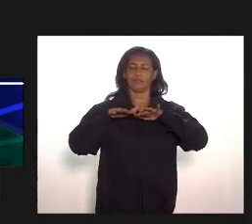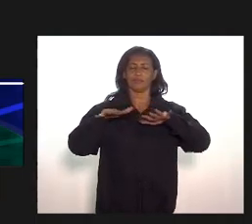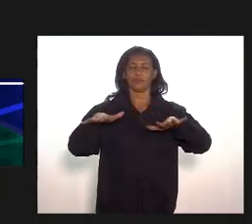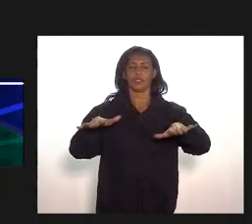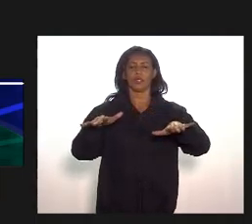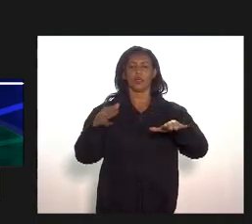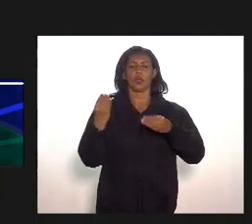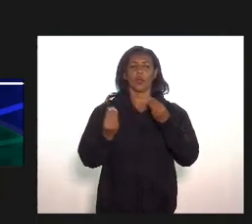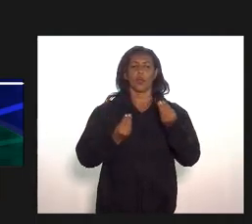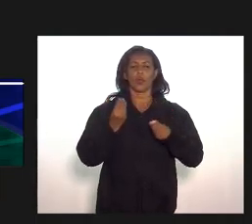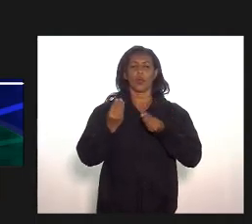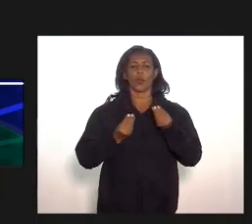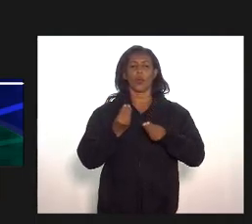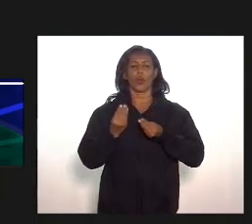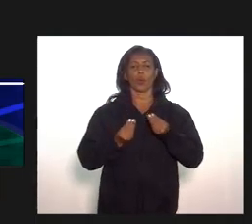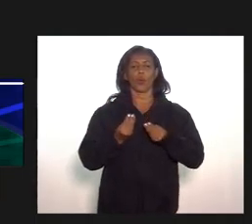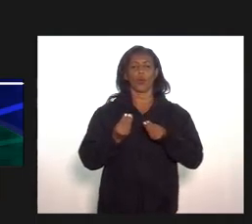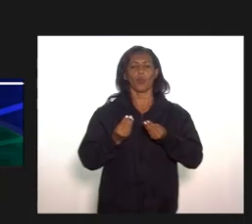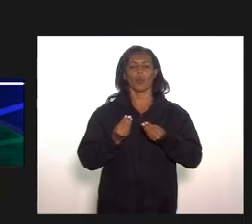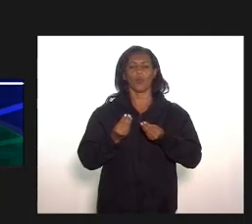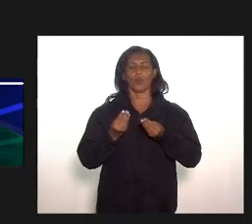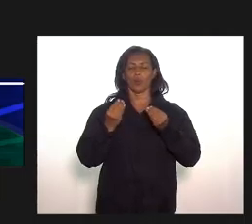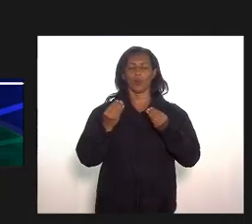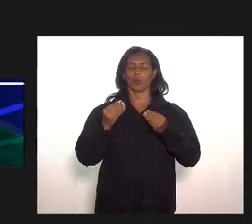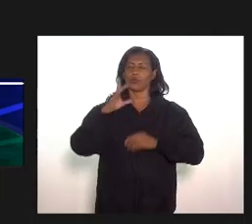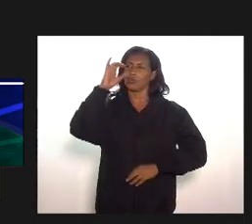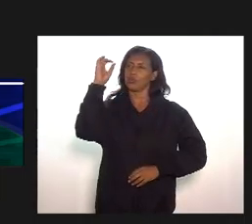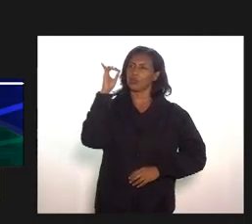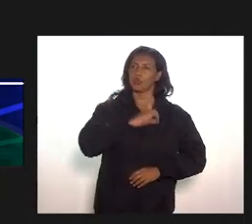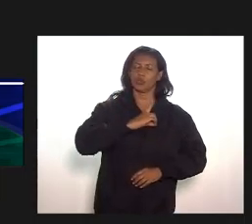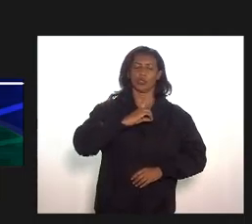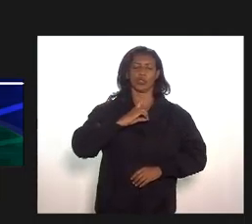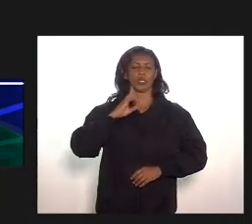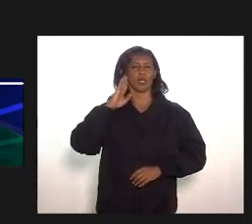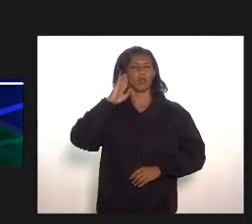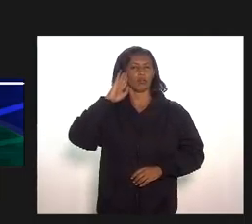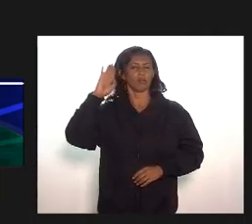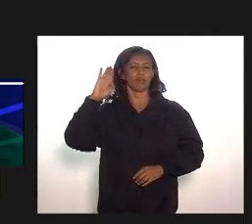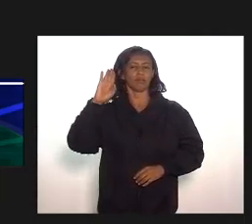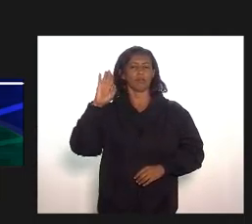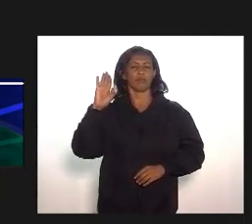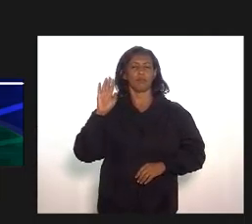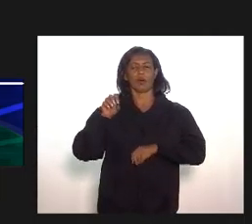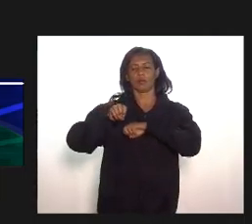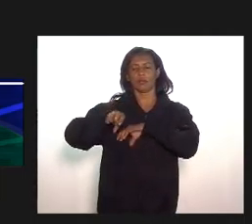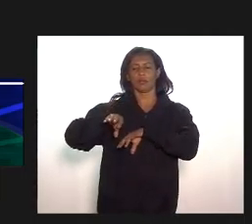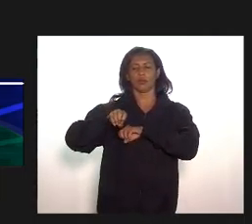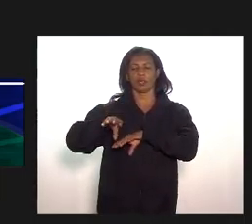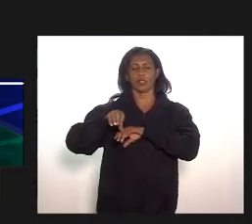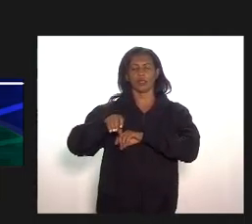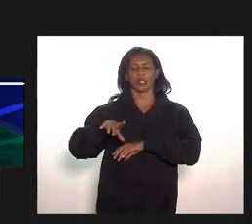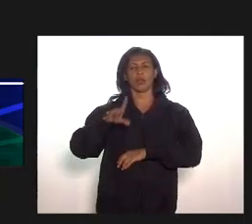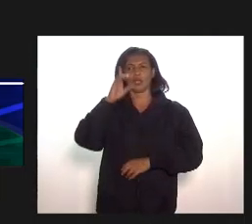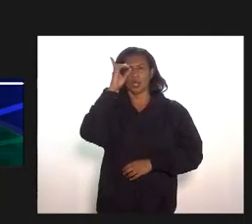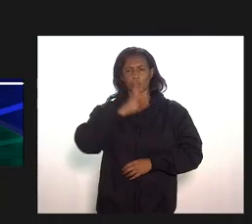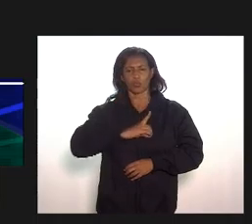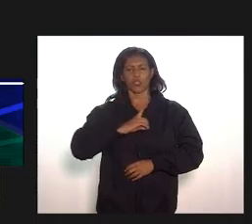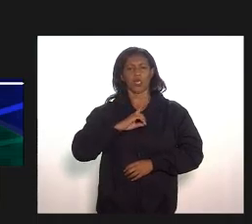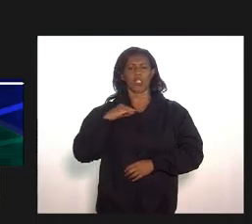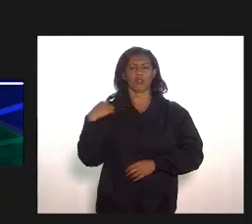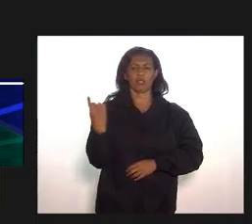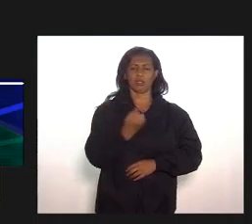quanto do ponto de vista do direito fundamental à educação, que é um direito que a gente defende com unhas e dentes